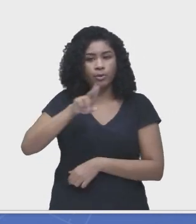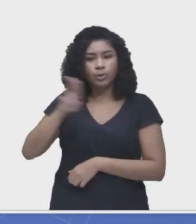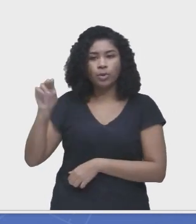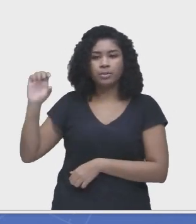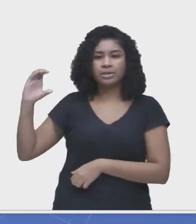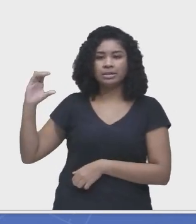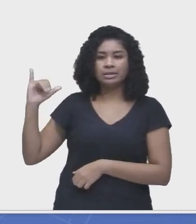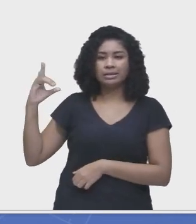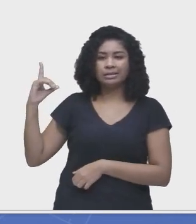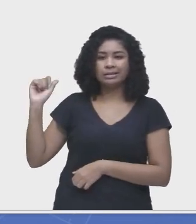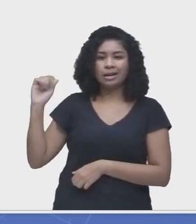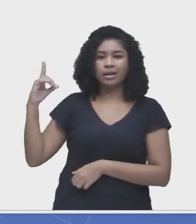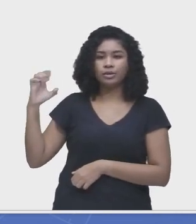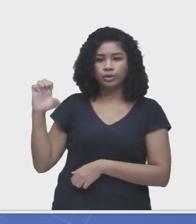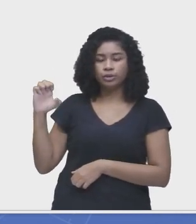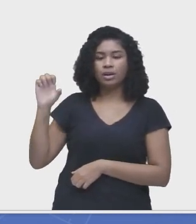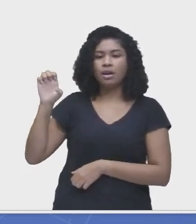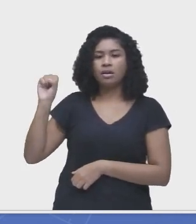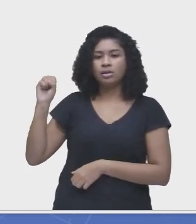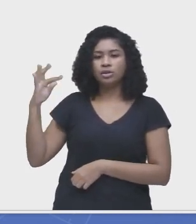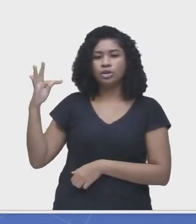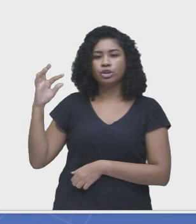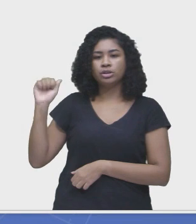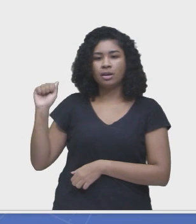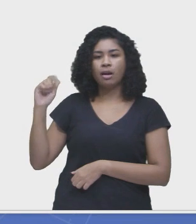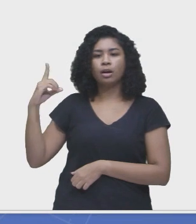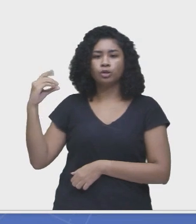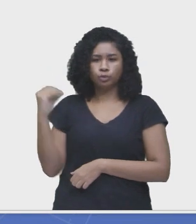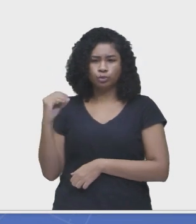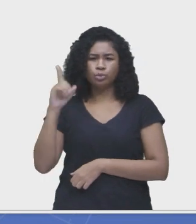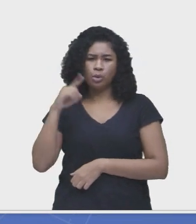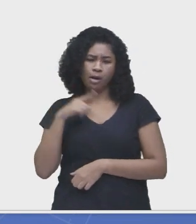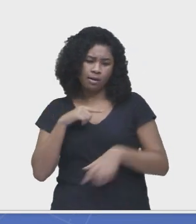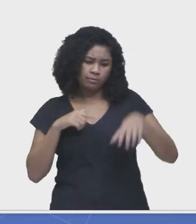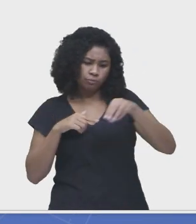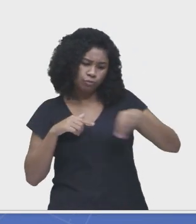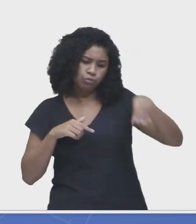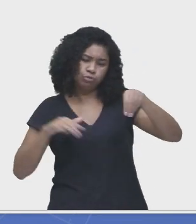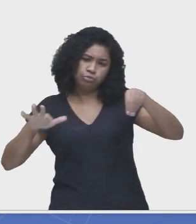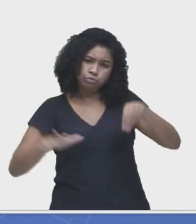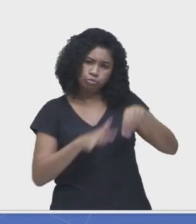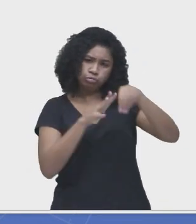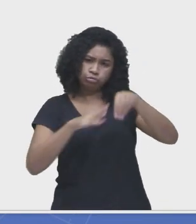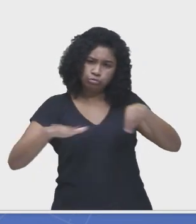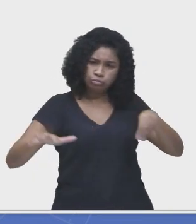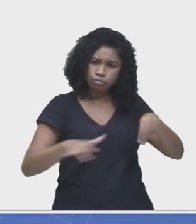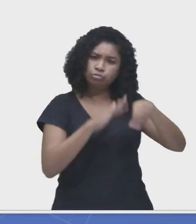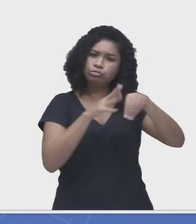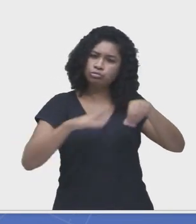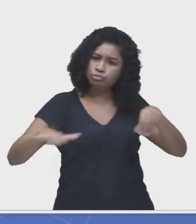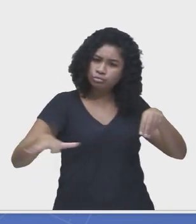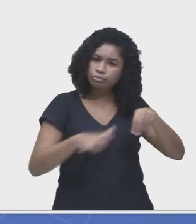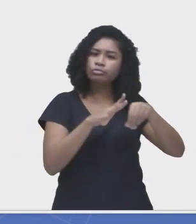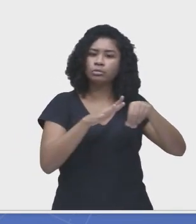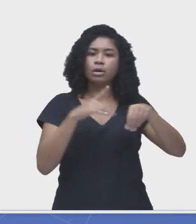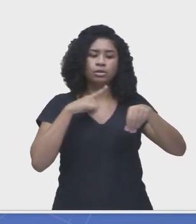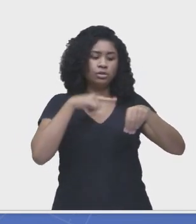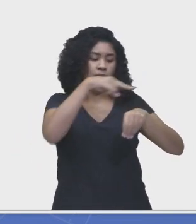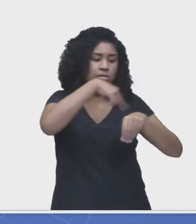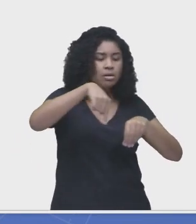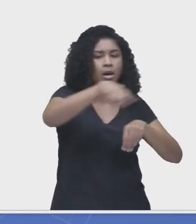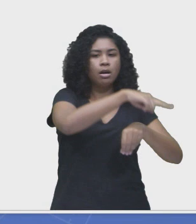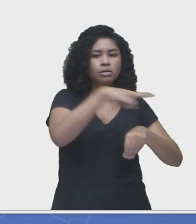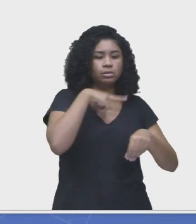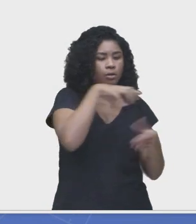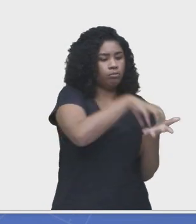torno do Mediterrâneo. Então, eles tinham principais cidades-estados, como Tiro, Biblos e Sidom. Em relação